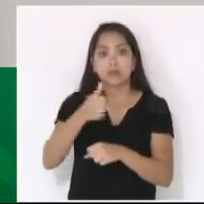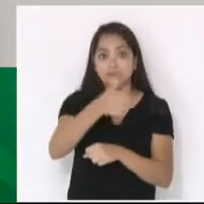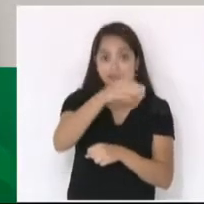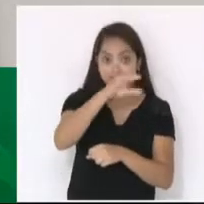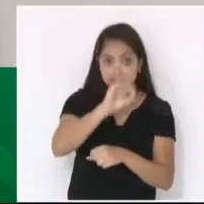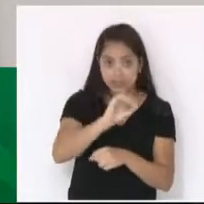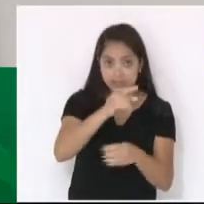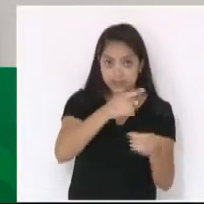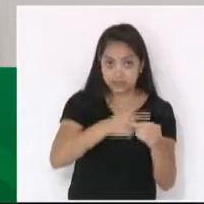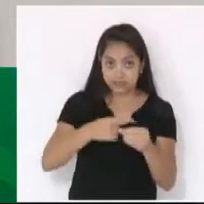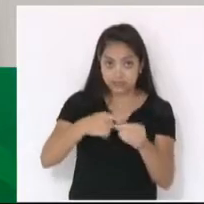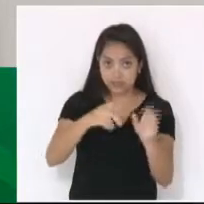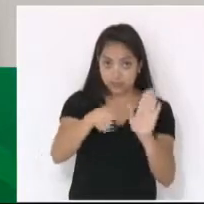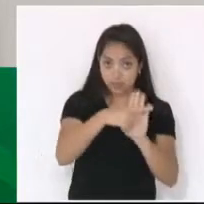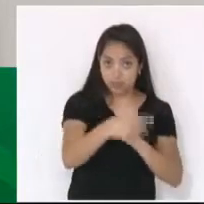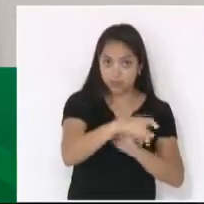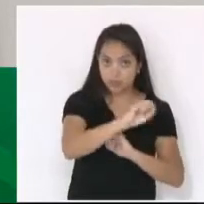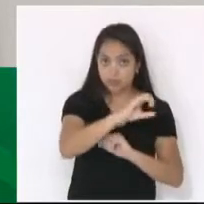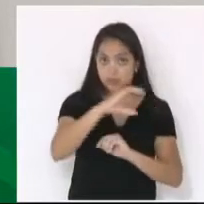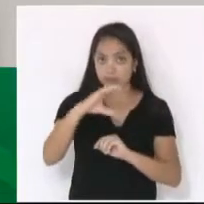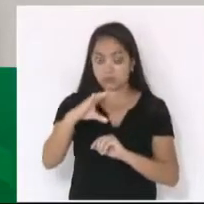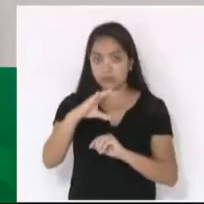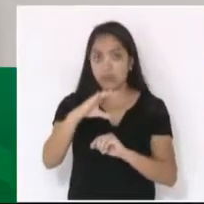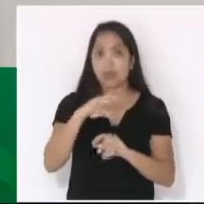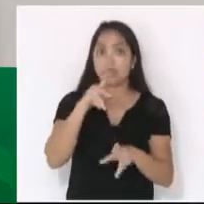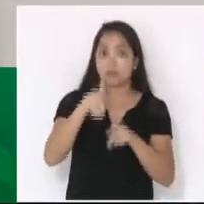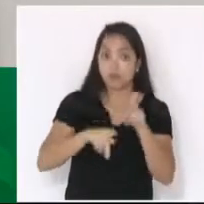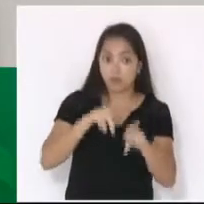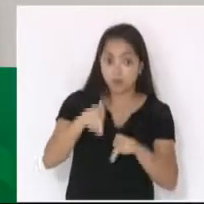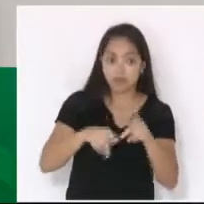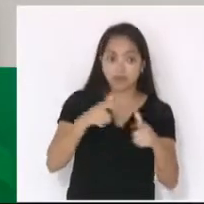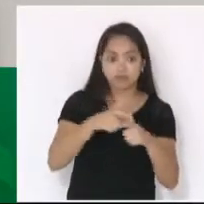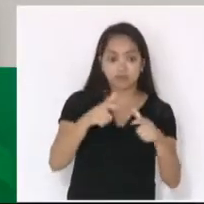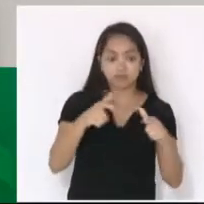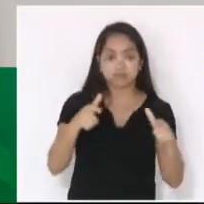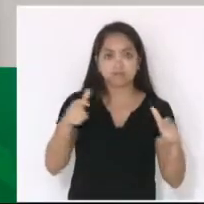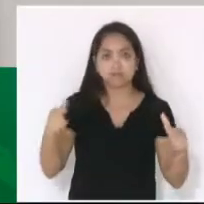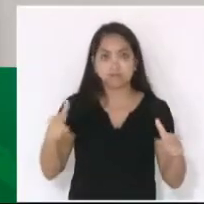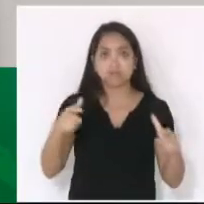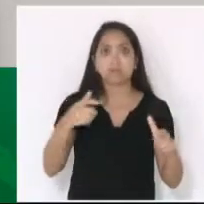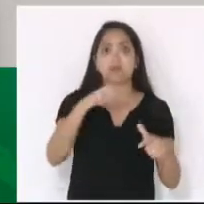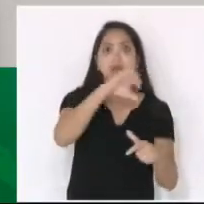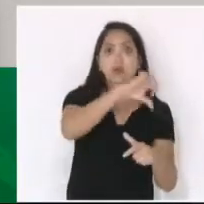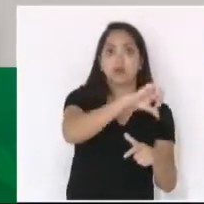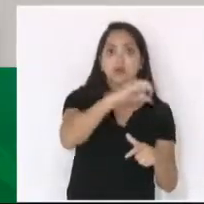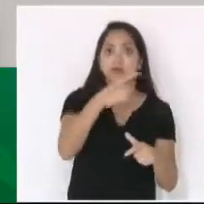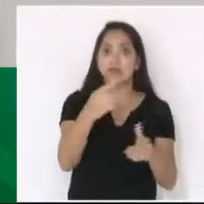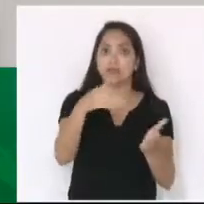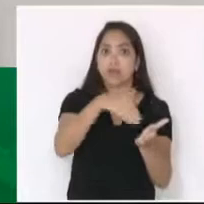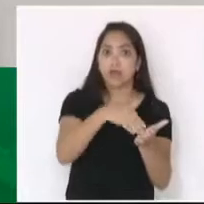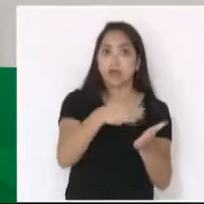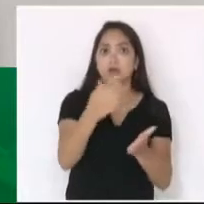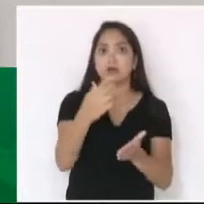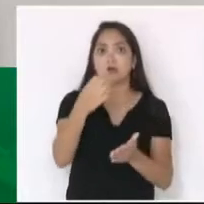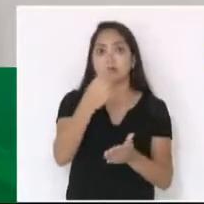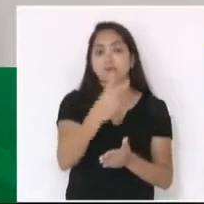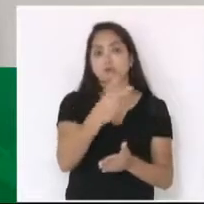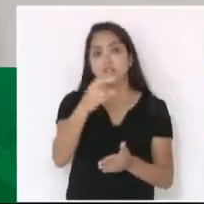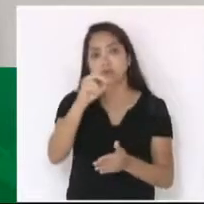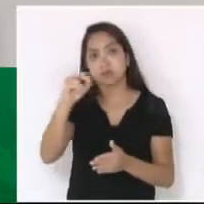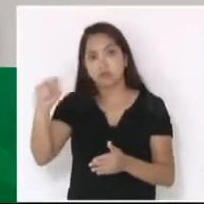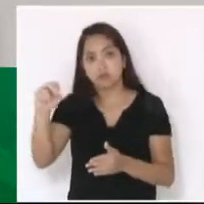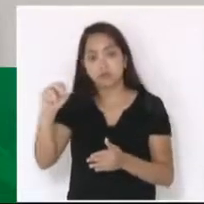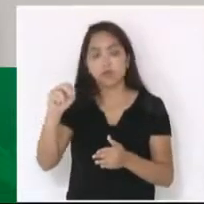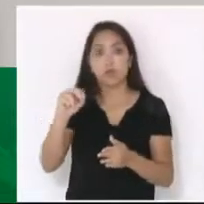cidades catarinenses em que a população mais cresceu entre o ano de 91 ao ano de dois mil